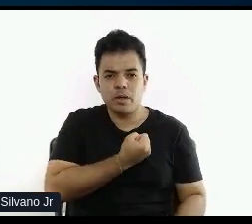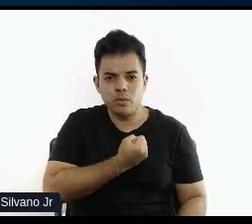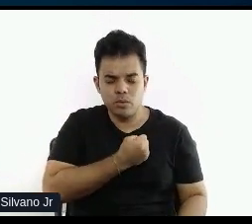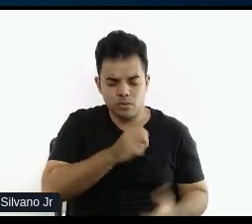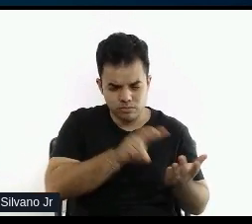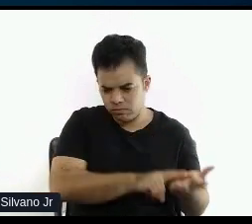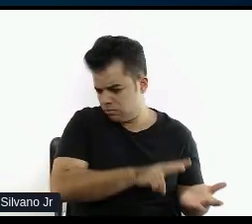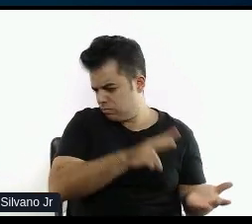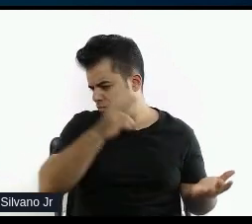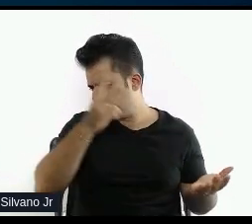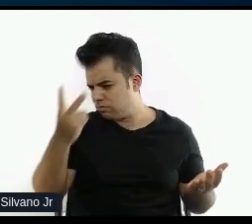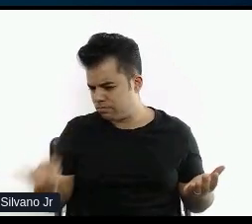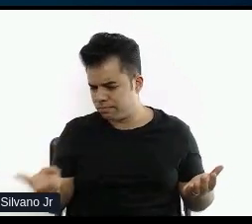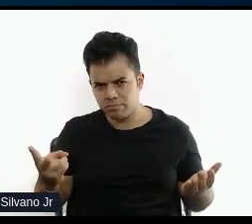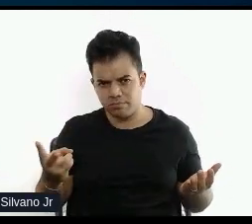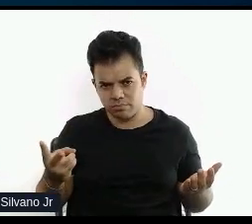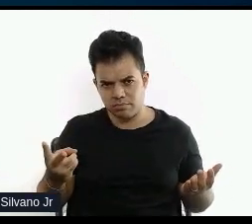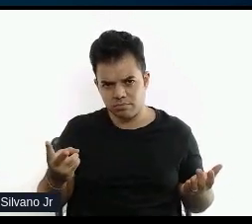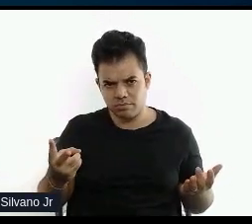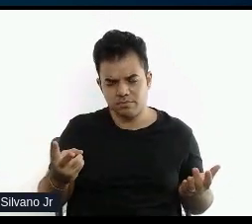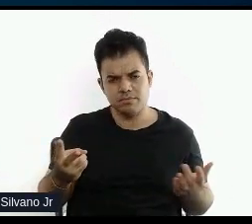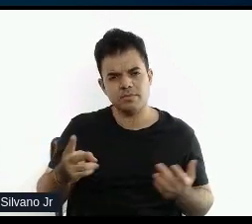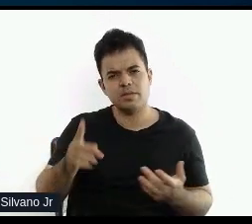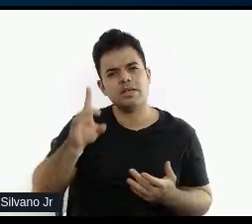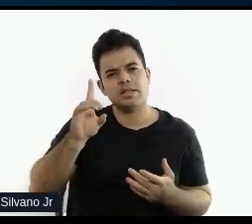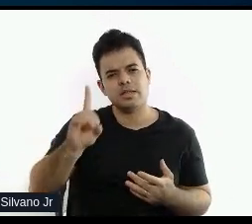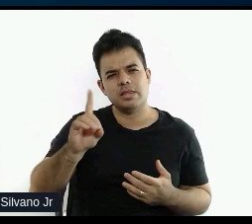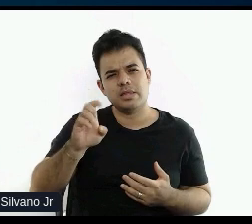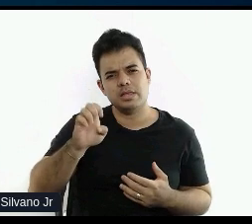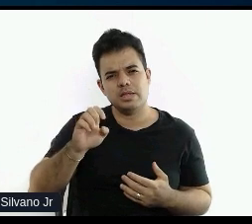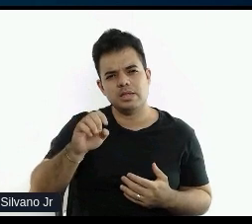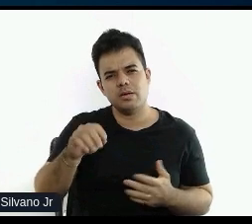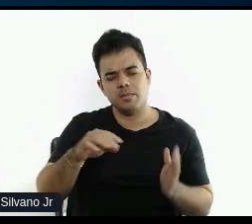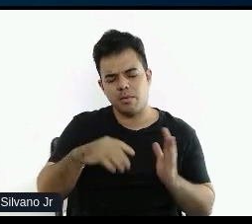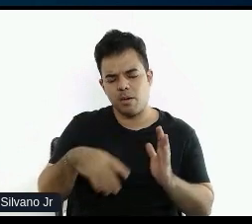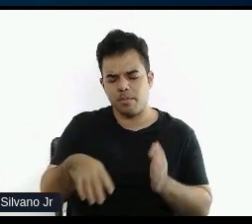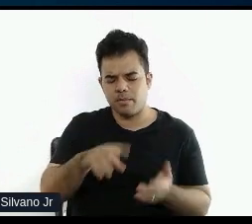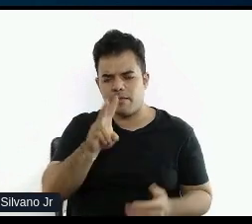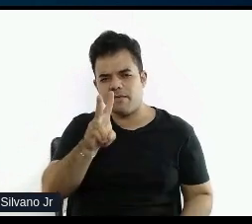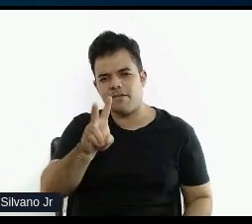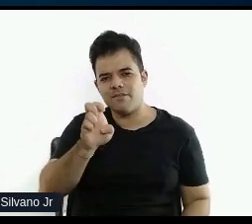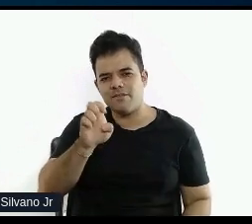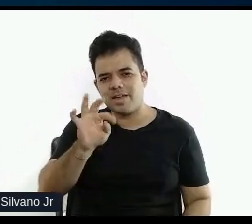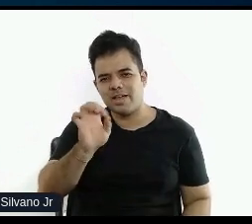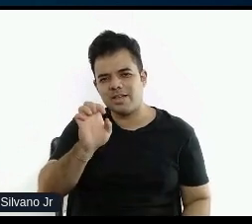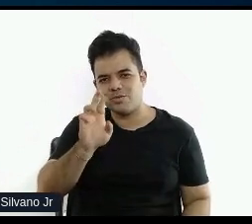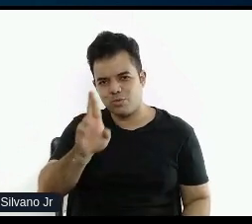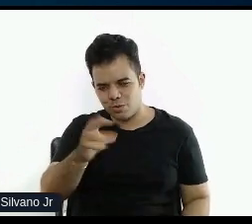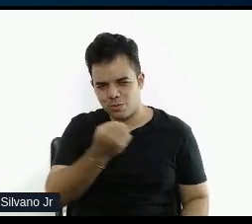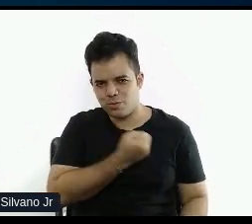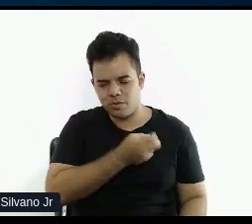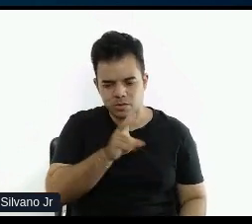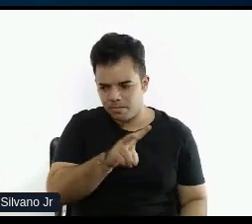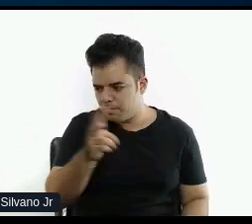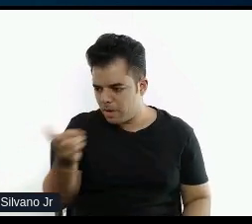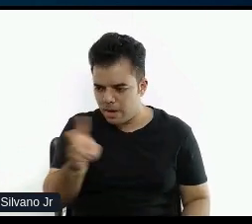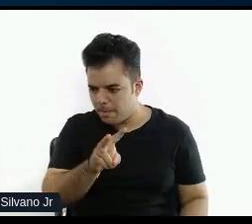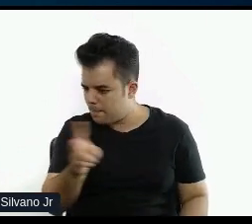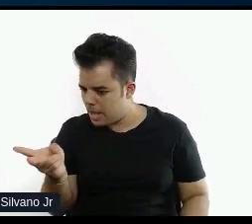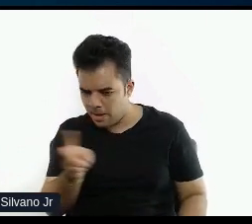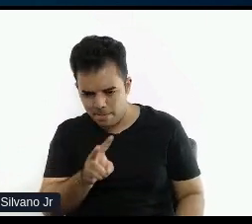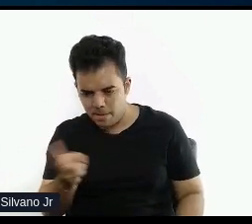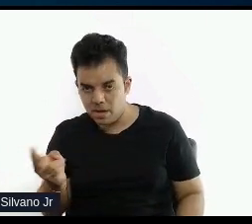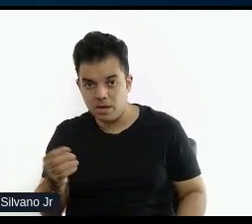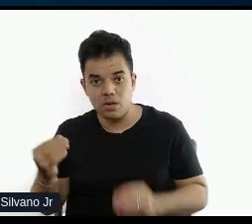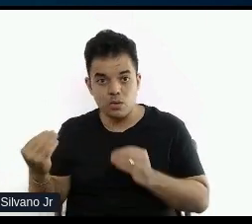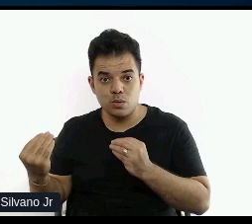são embeddings, né, que a gente chama, a gente transforma essas frases em vetores numéricos, E quando a gente pega esses vetores numéricos e